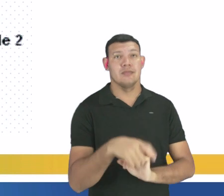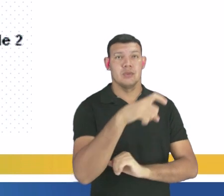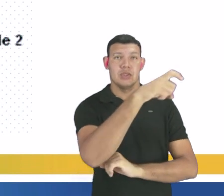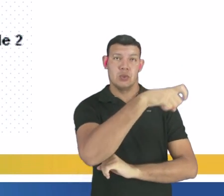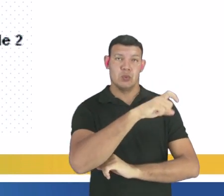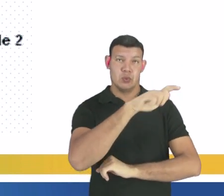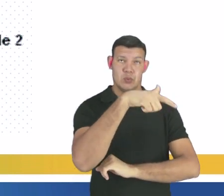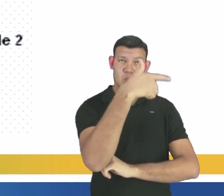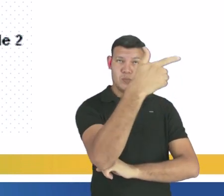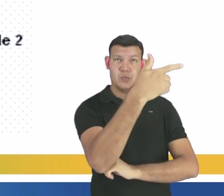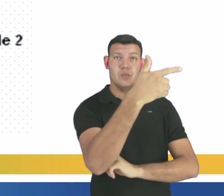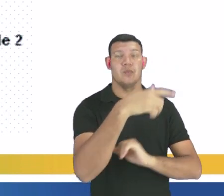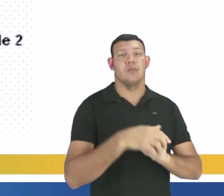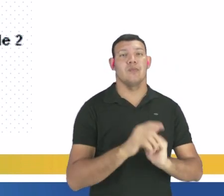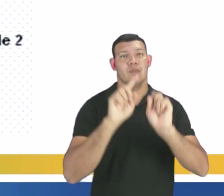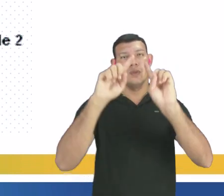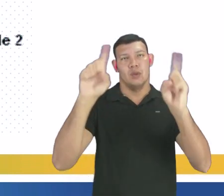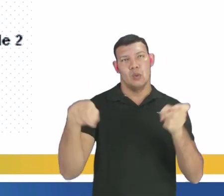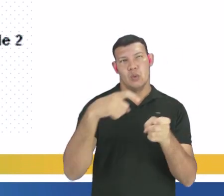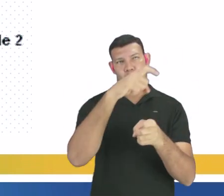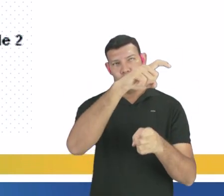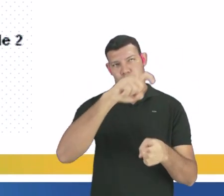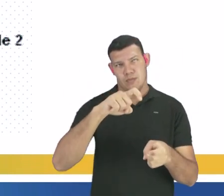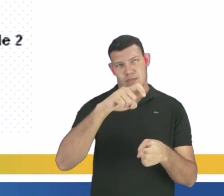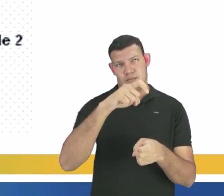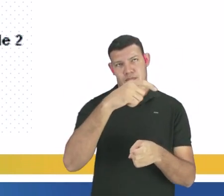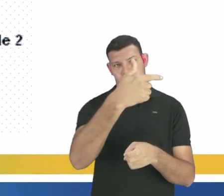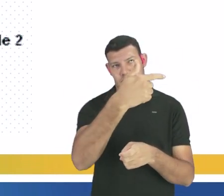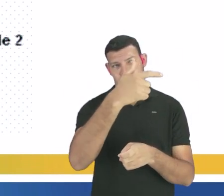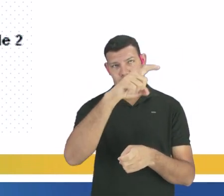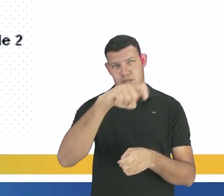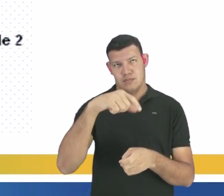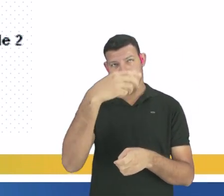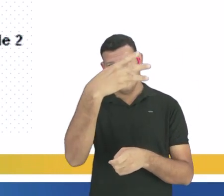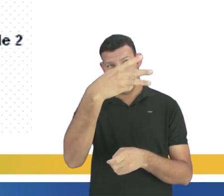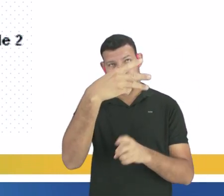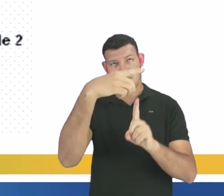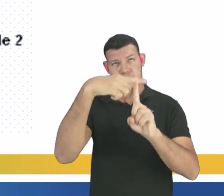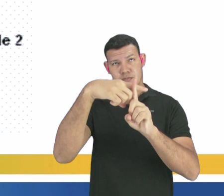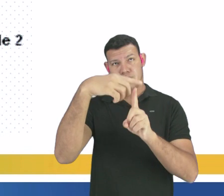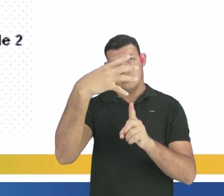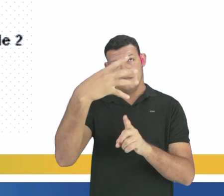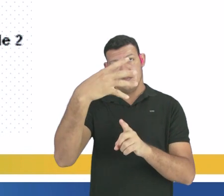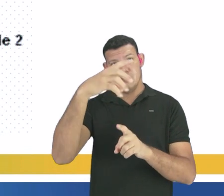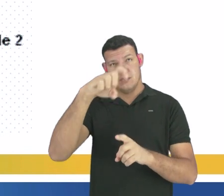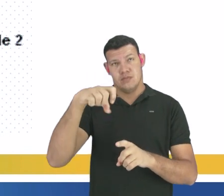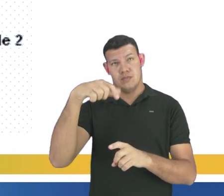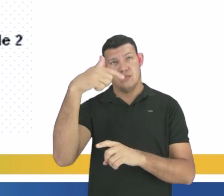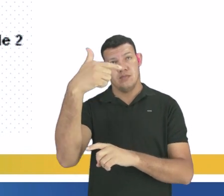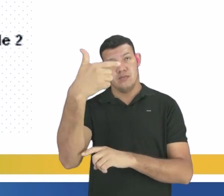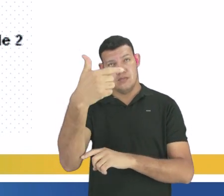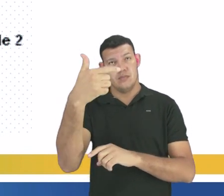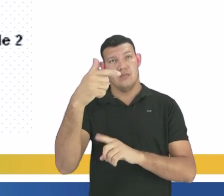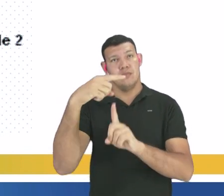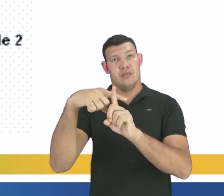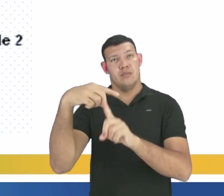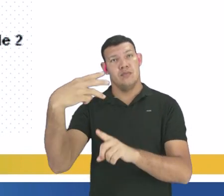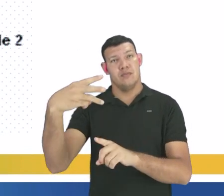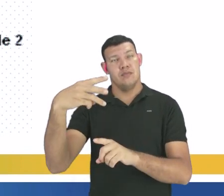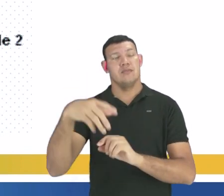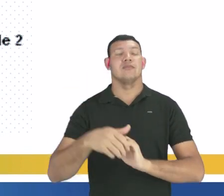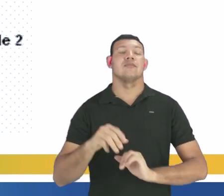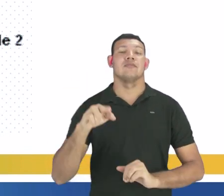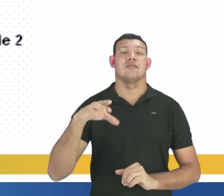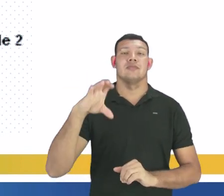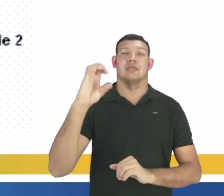quadrado, quando nós formos simplificar a situação, ela será igual a 0. Ou, ainda,